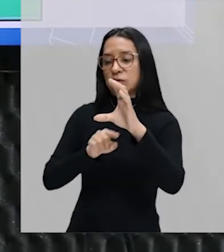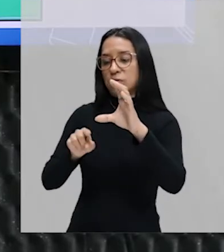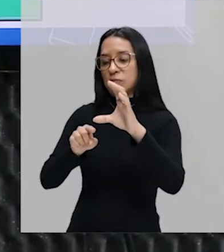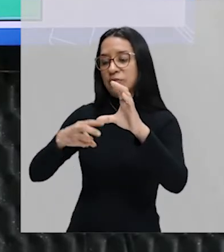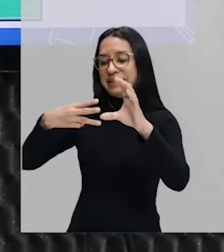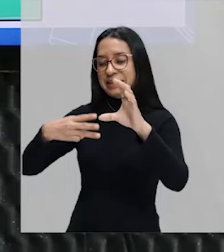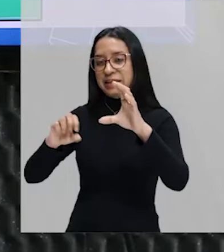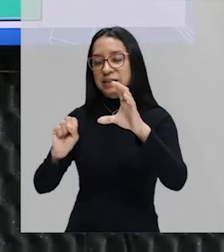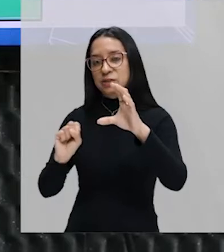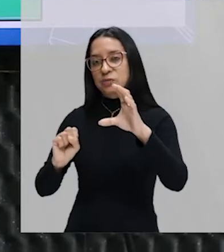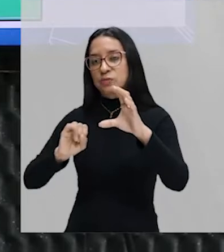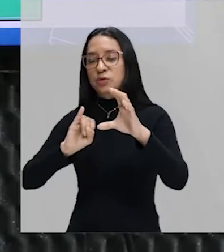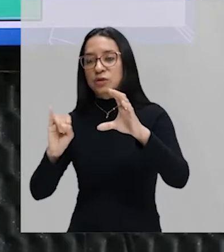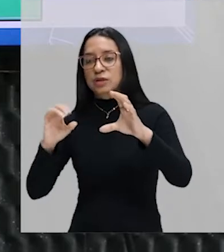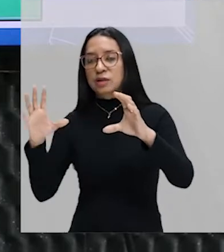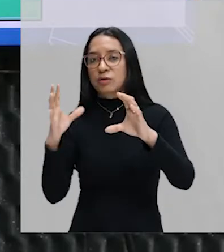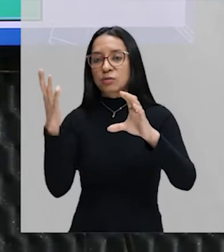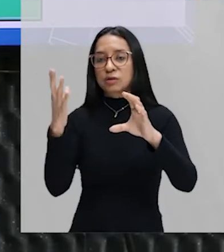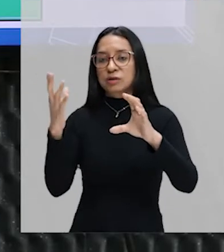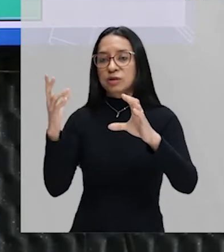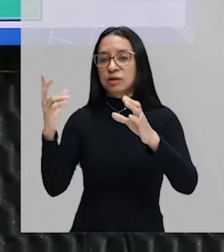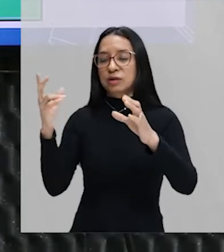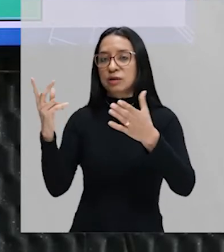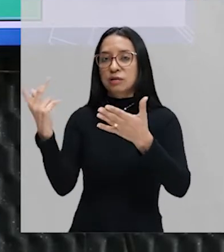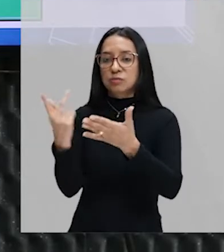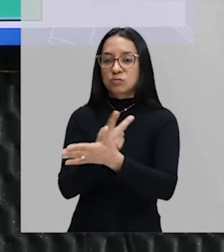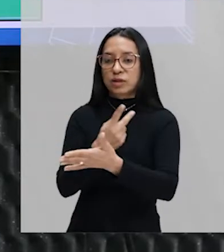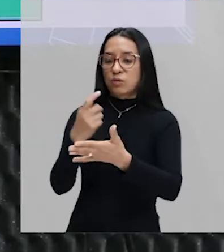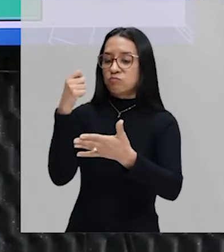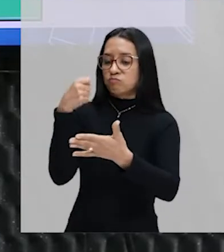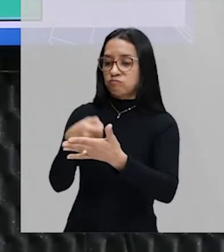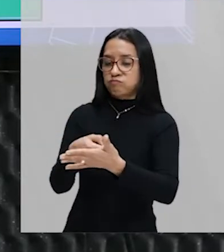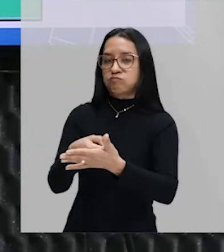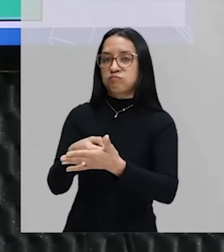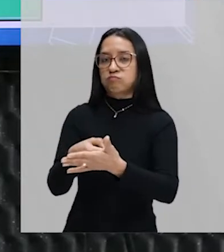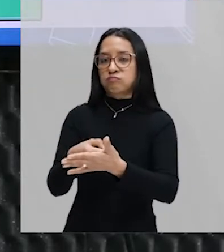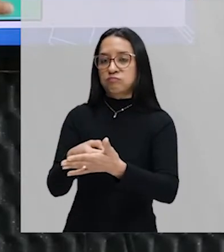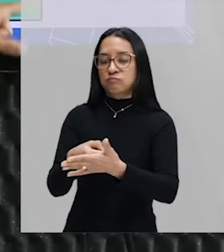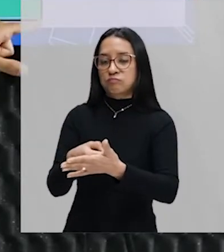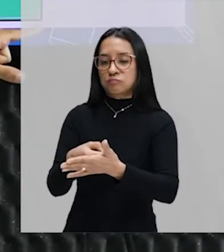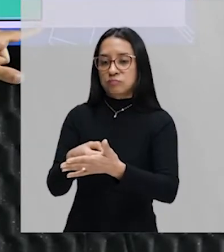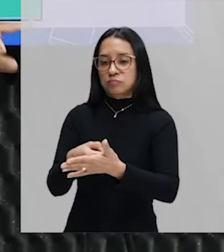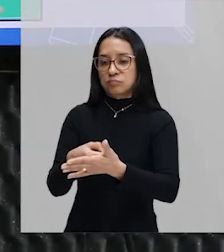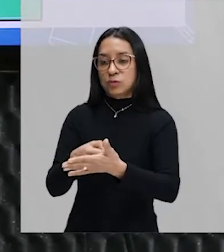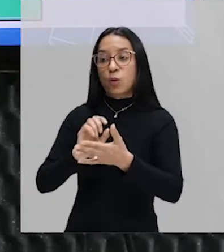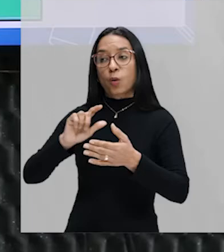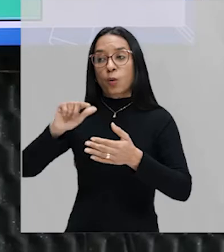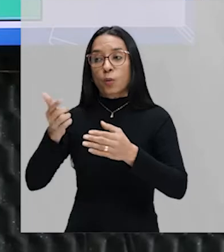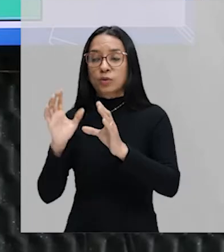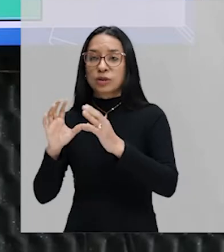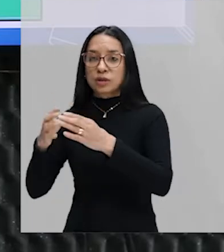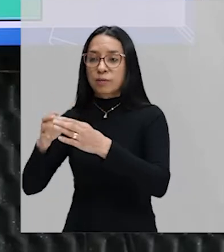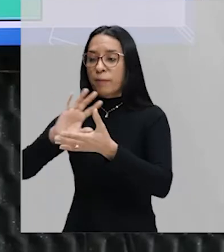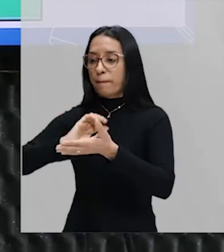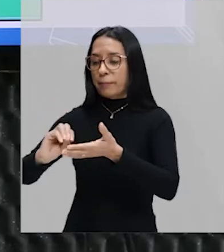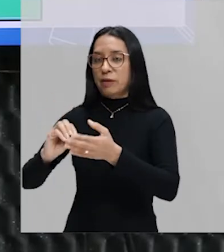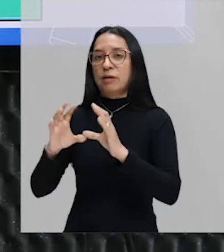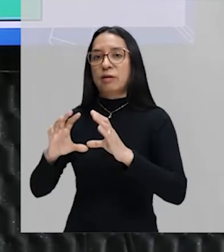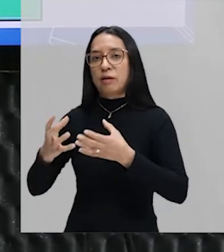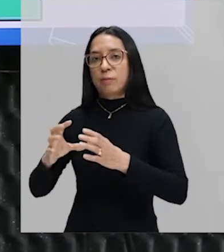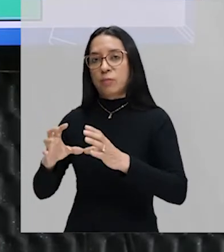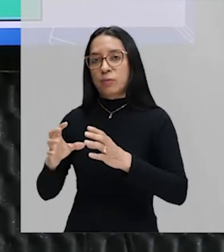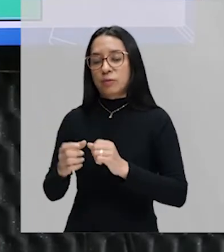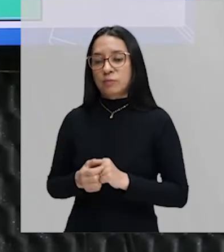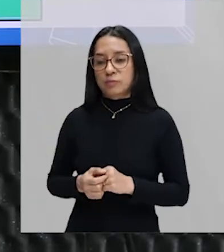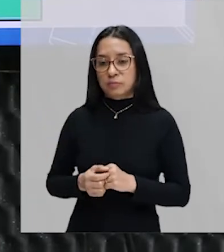segundos. Se isso acontecer, é uma penalidade, posse de bola para a equipe adversária. Então, eles ficam entrando e